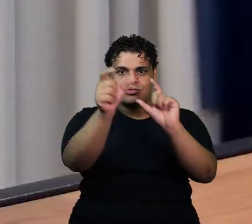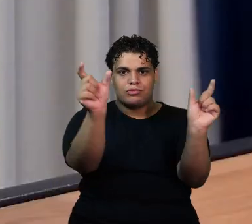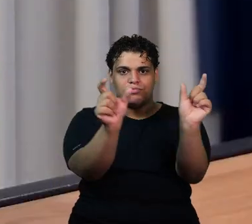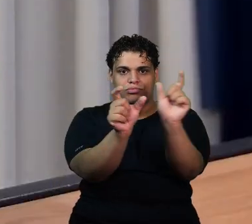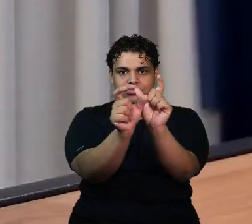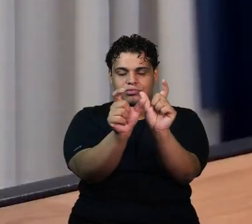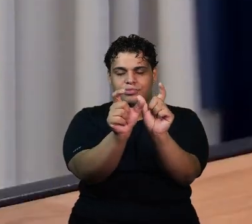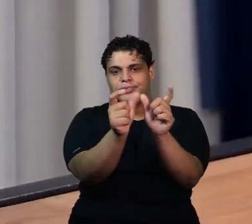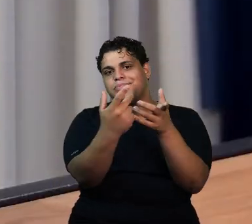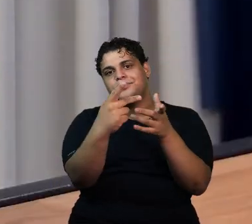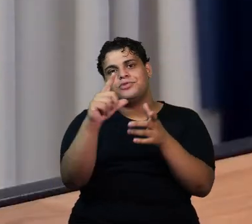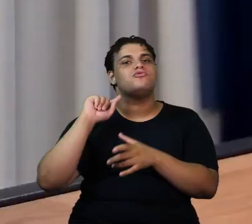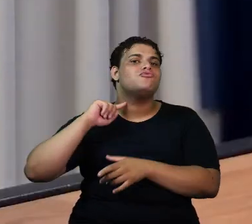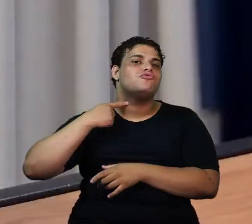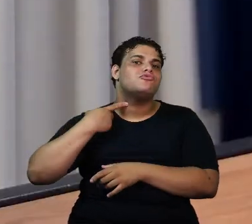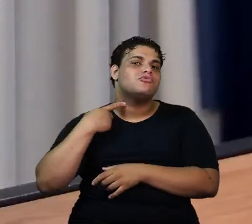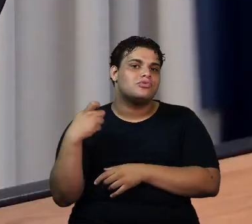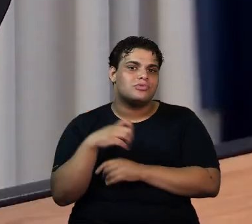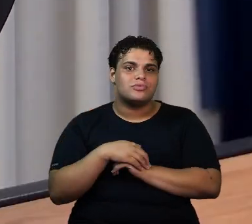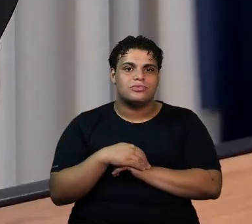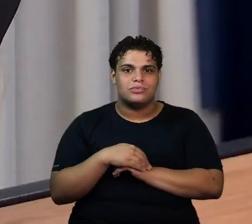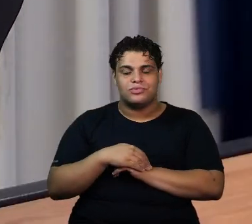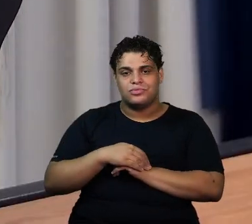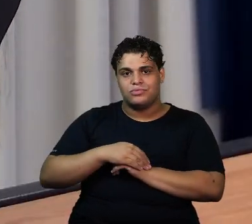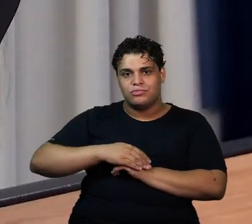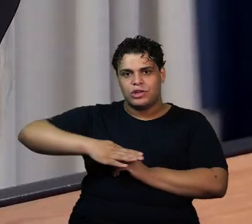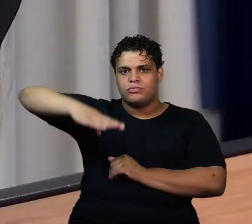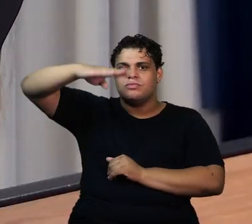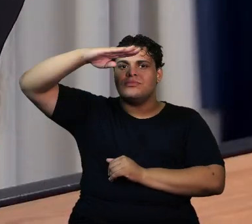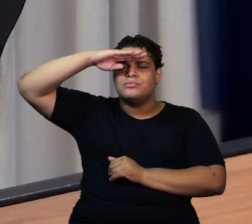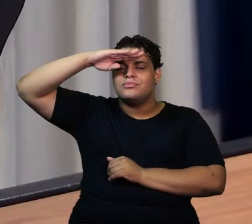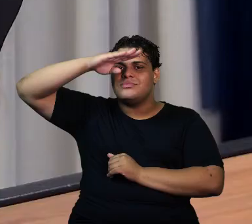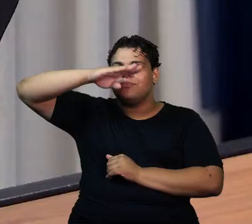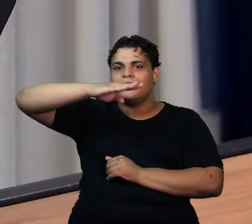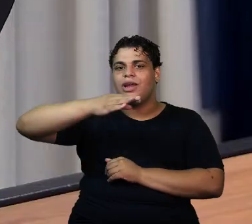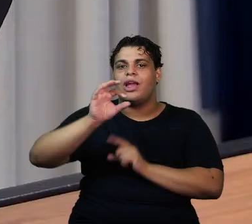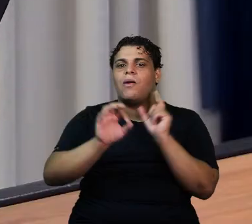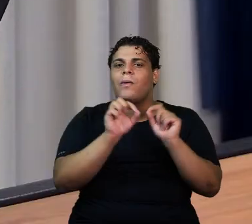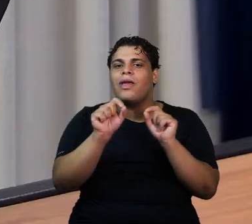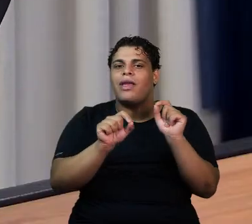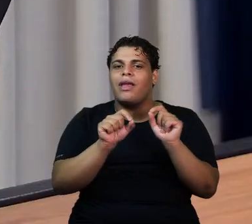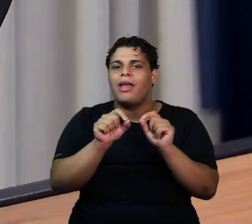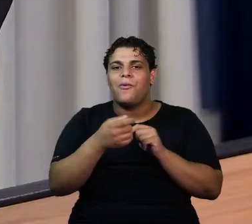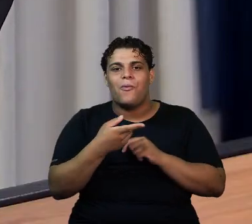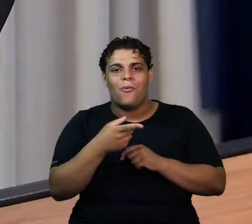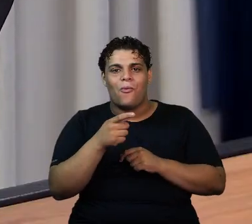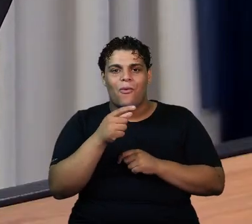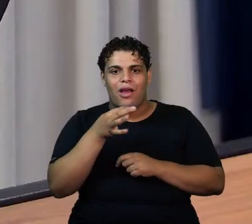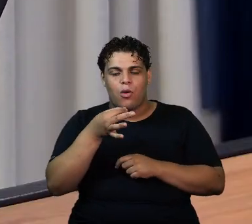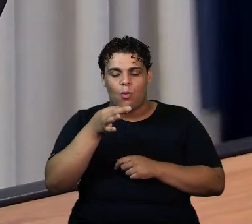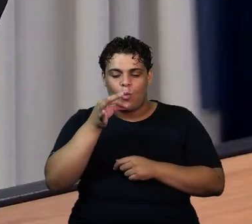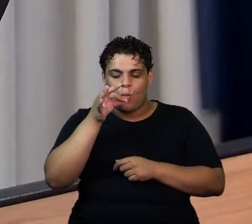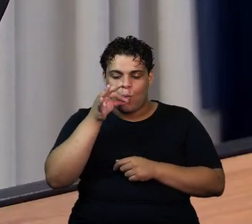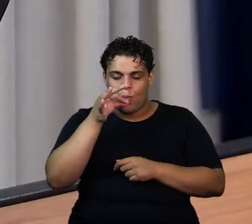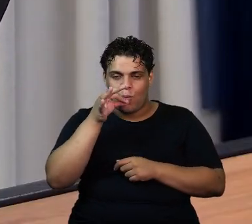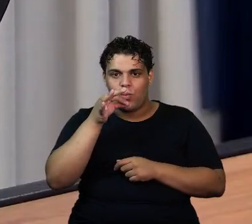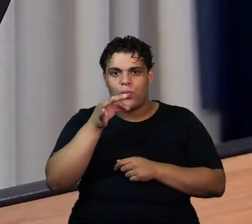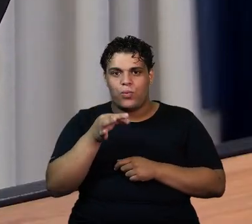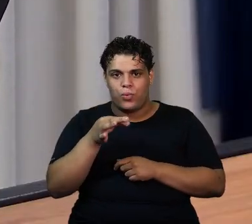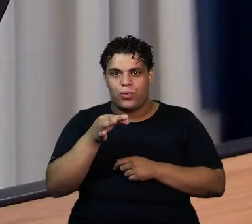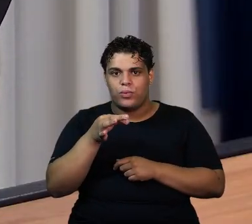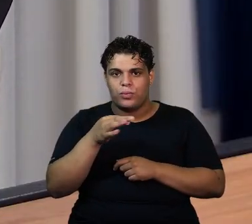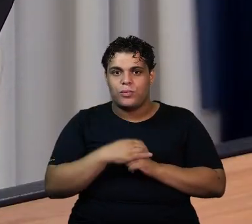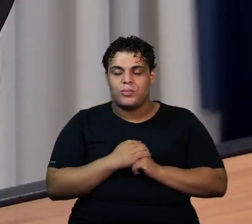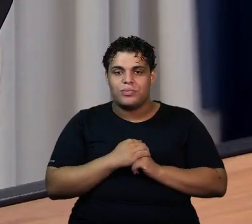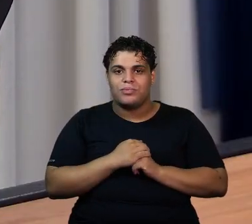principal do exército lá do Bolhão... É o Sargento Canudo. O Sargento Canudo. Então, e eles, nessa